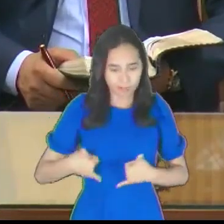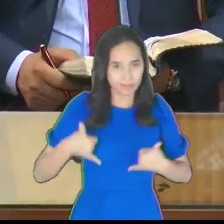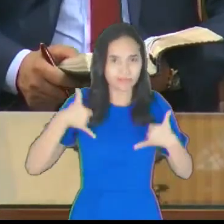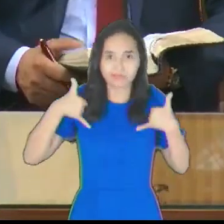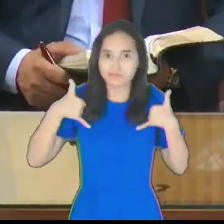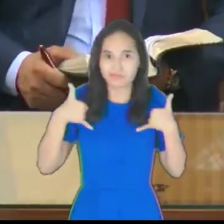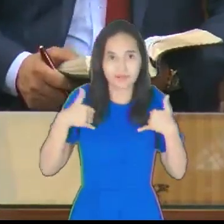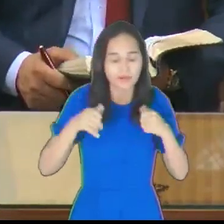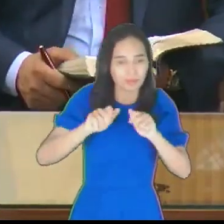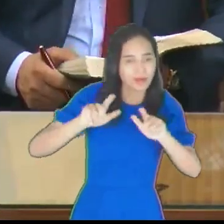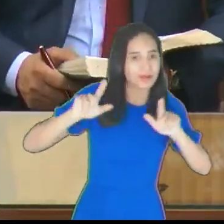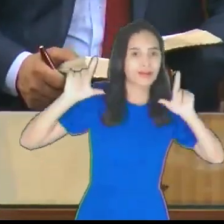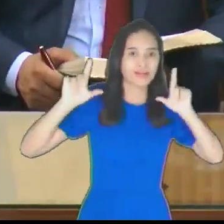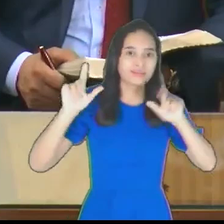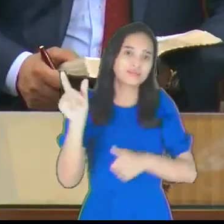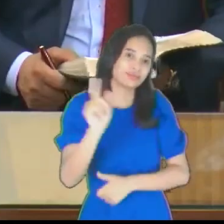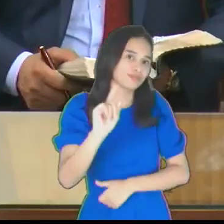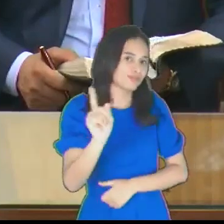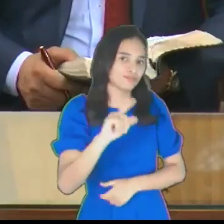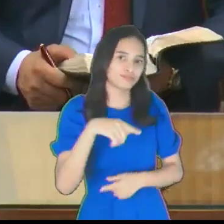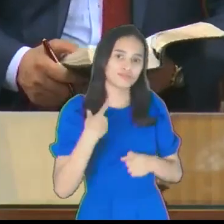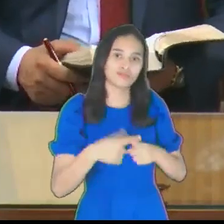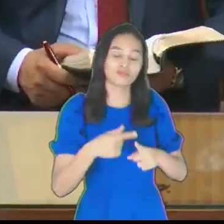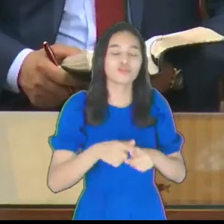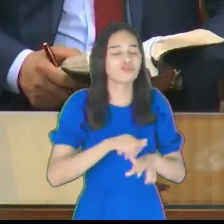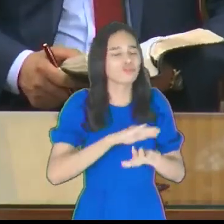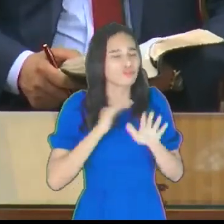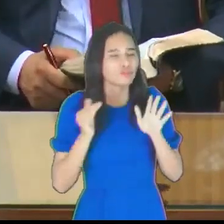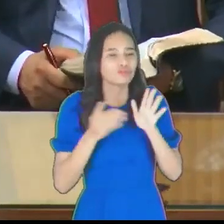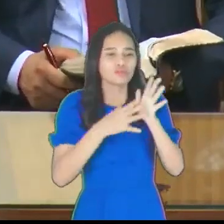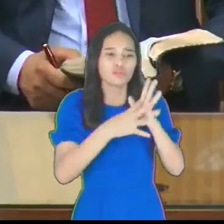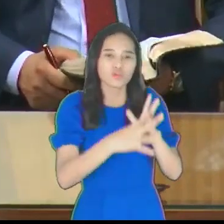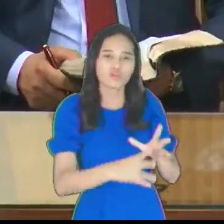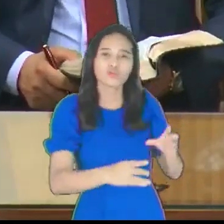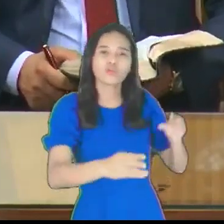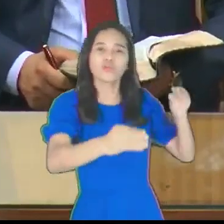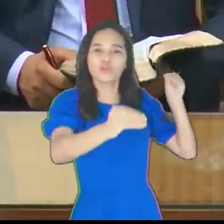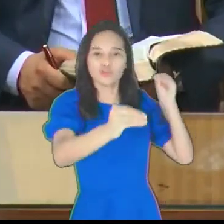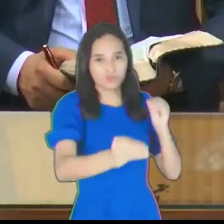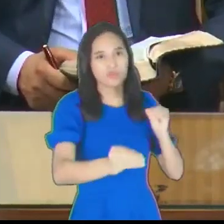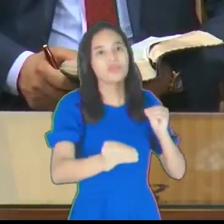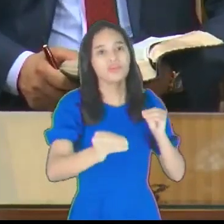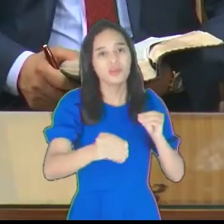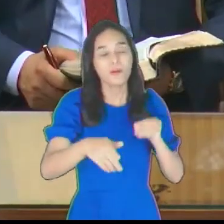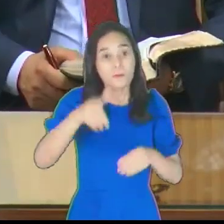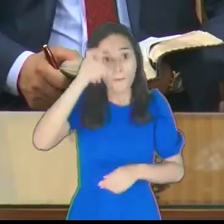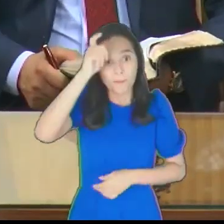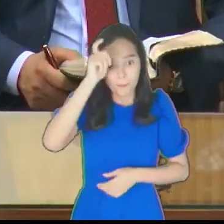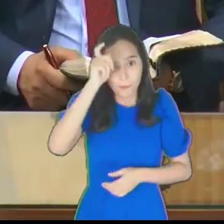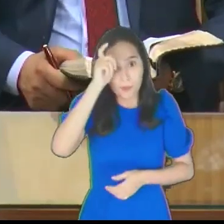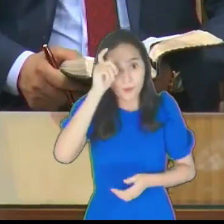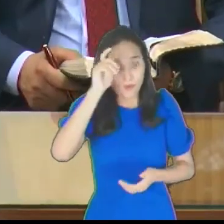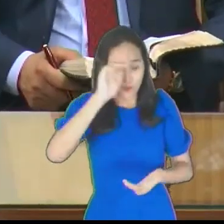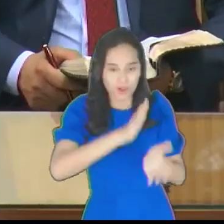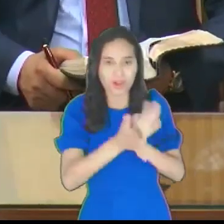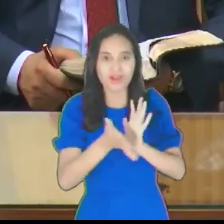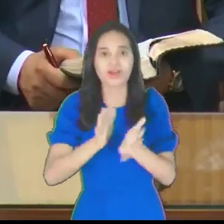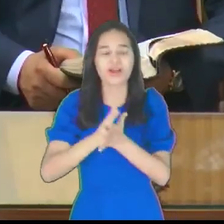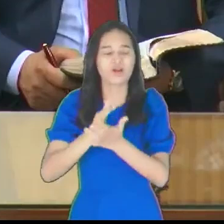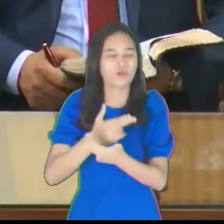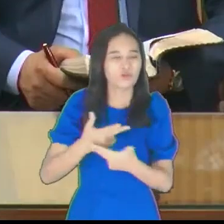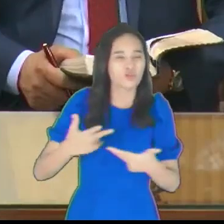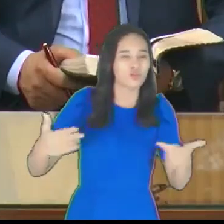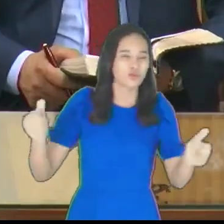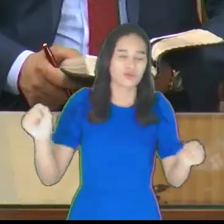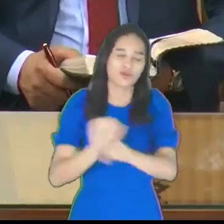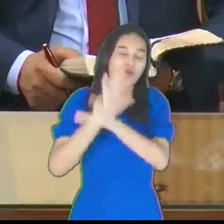não mostra, porque tudo isso passa. O ladrão rouba, o ladrão mina. A coisa mais